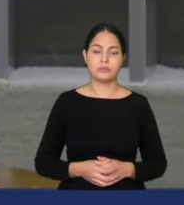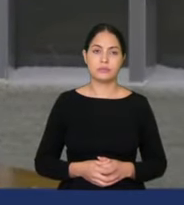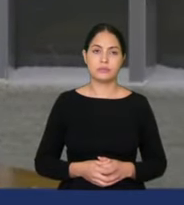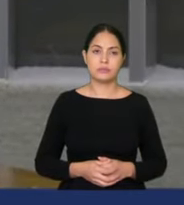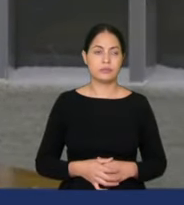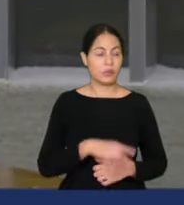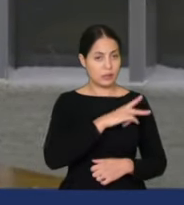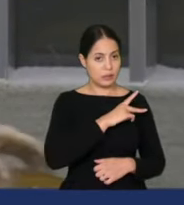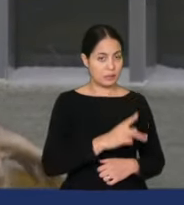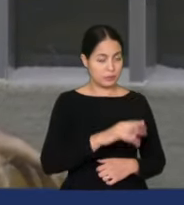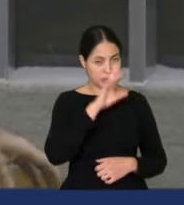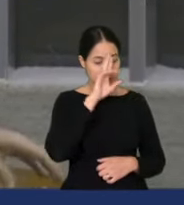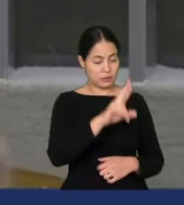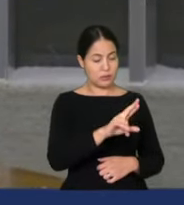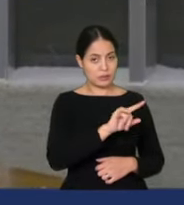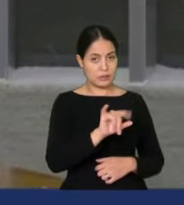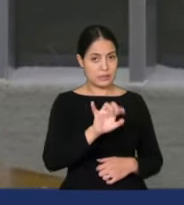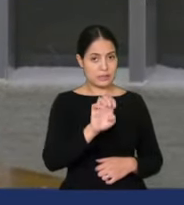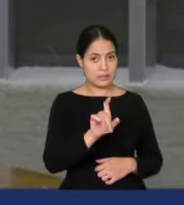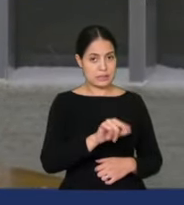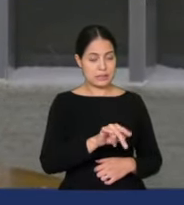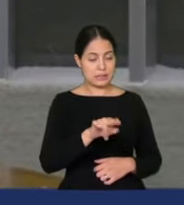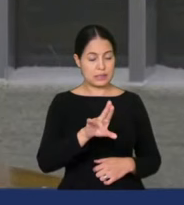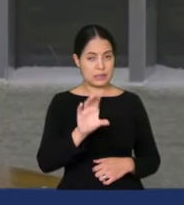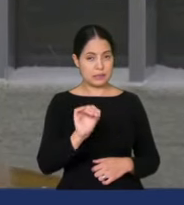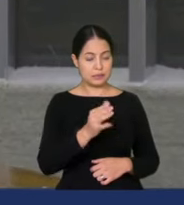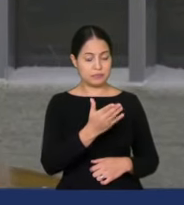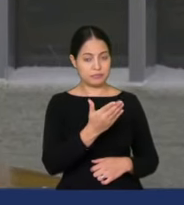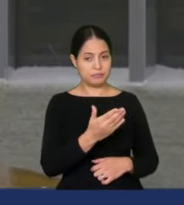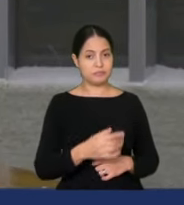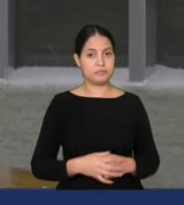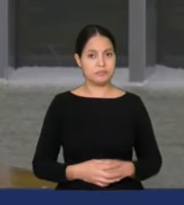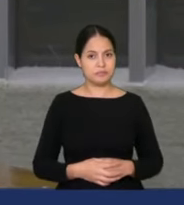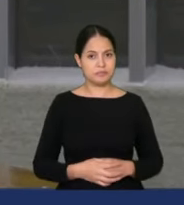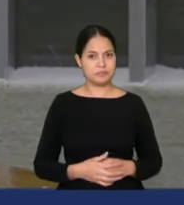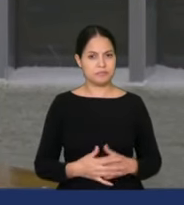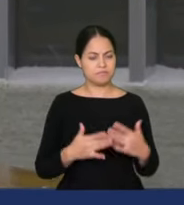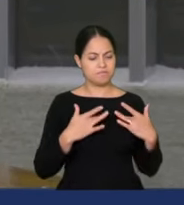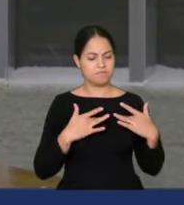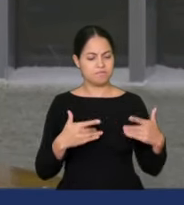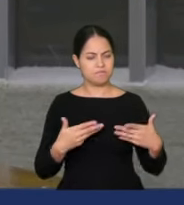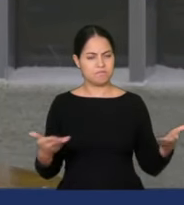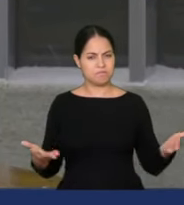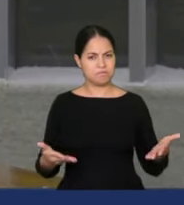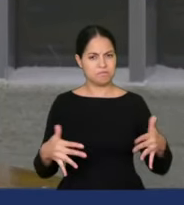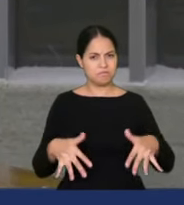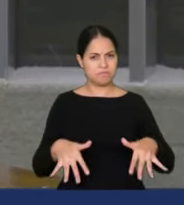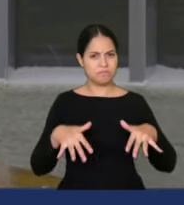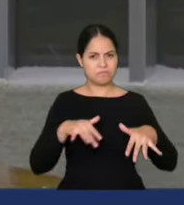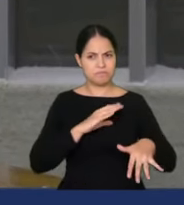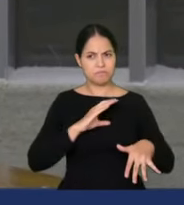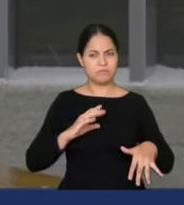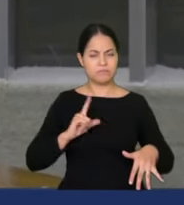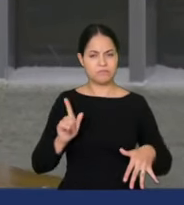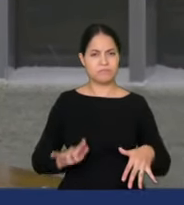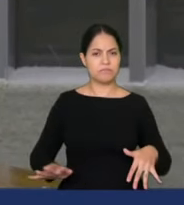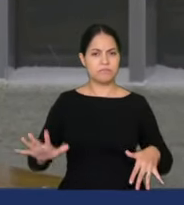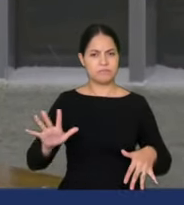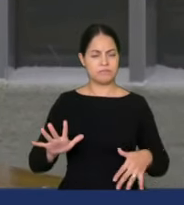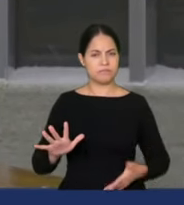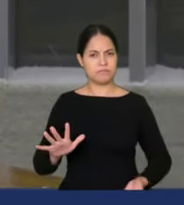Senhor presidente, deputado Zé Neto, cumprimentá-lo pela iniciativa de sugerir esse debate,